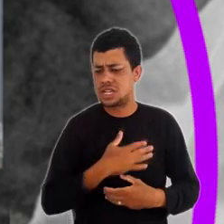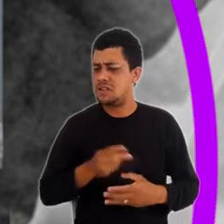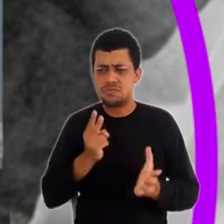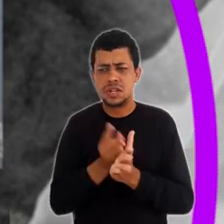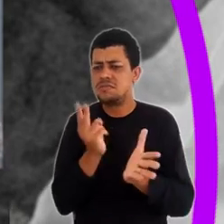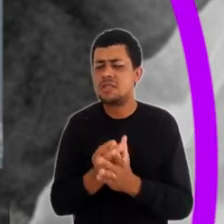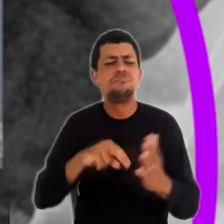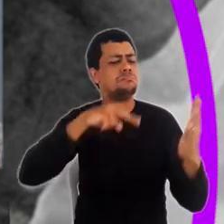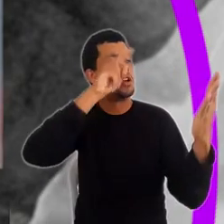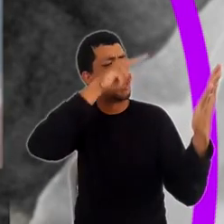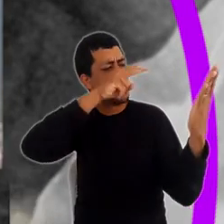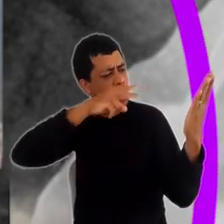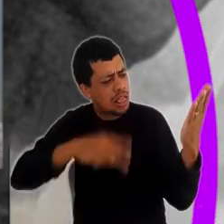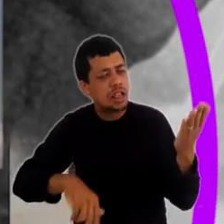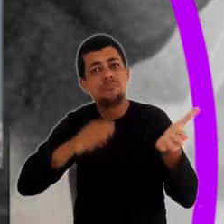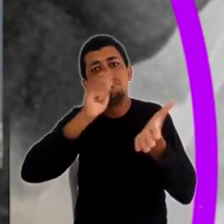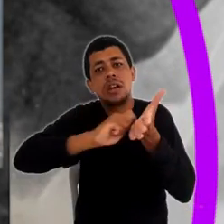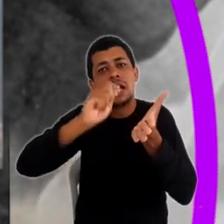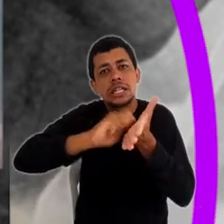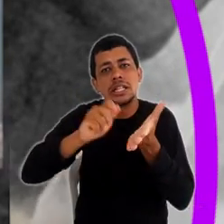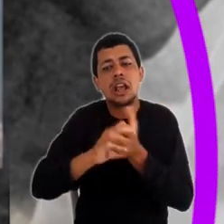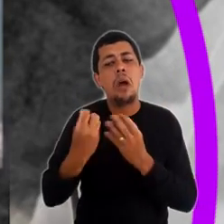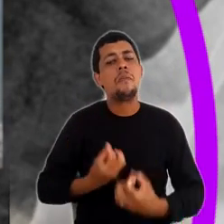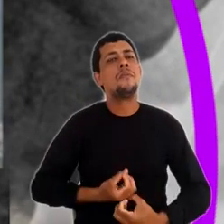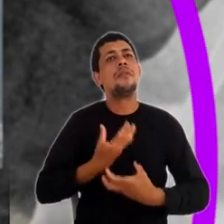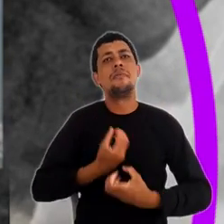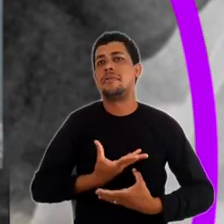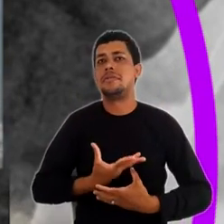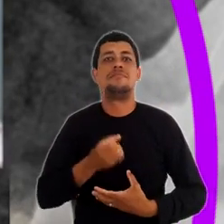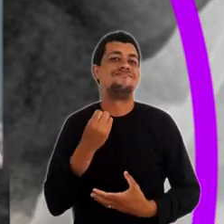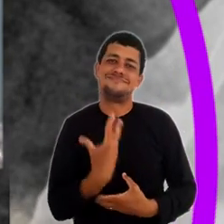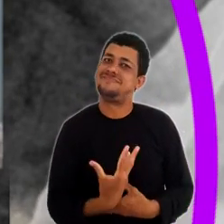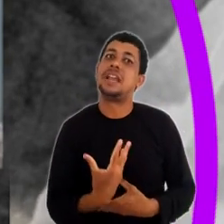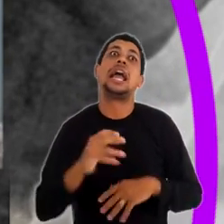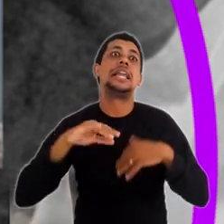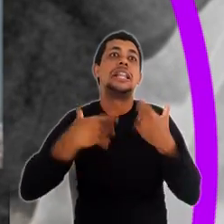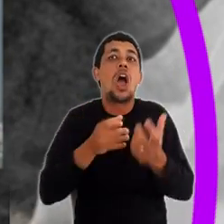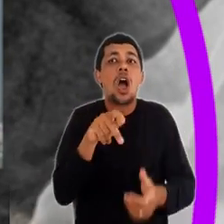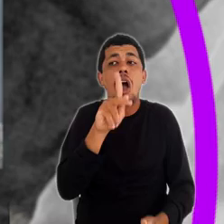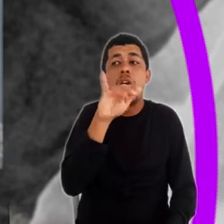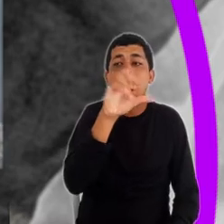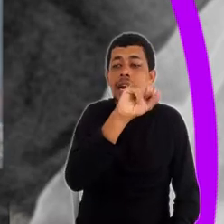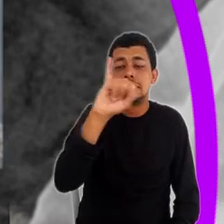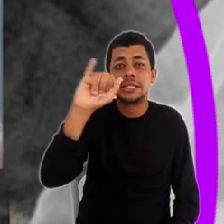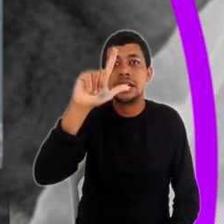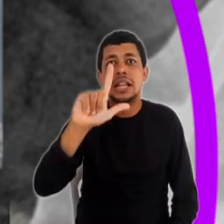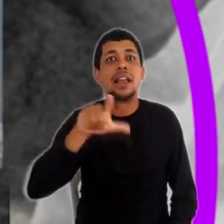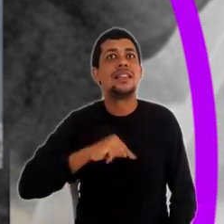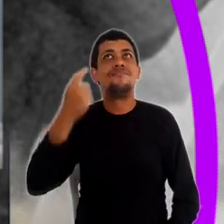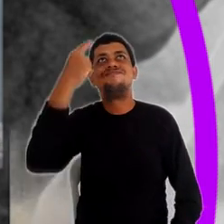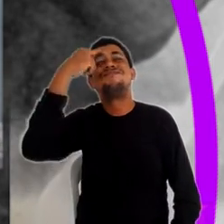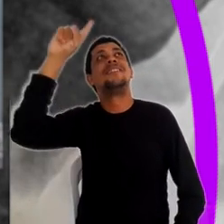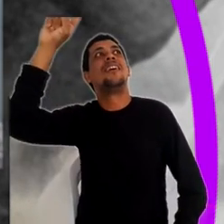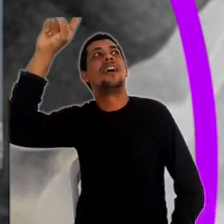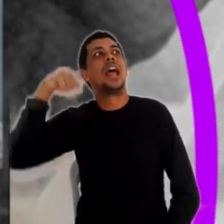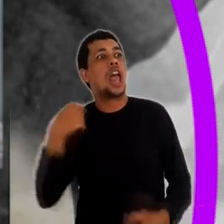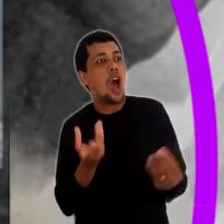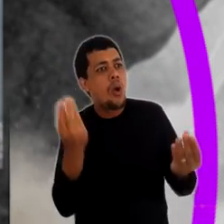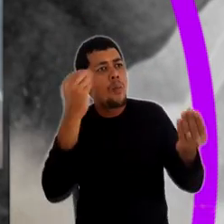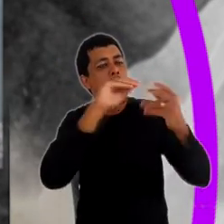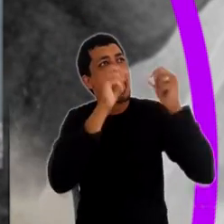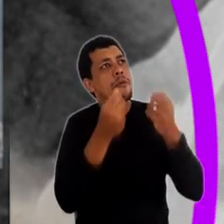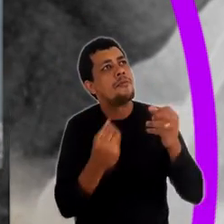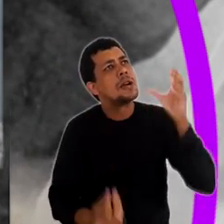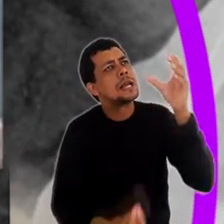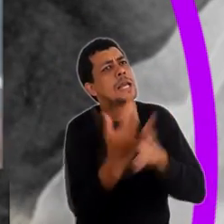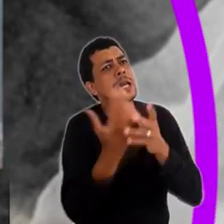de ler, de escrever, da poesia em si. E aí a Kisela teve essa ideia da gente colocar isso num beat